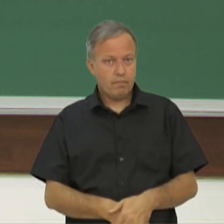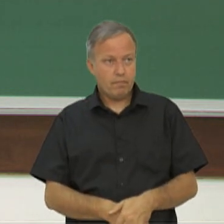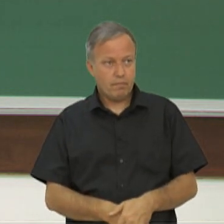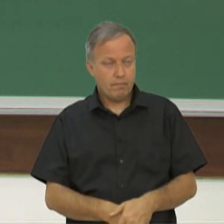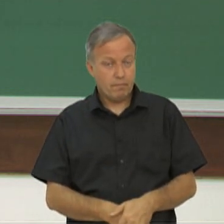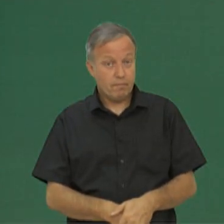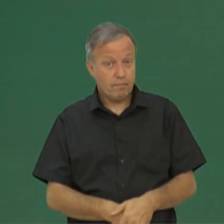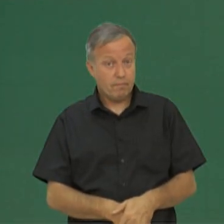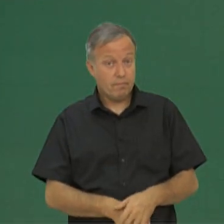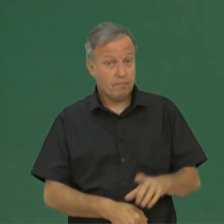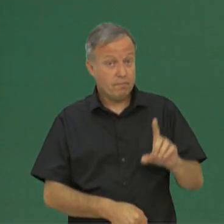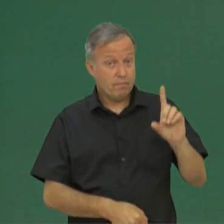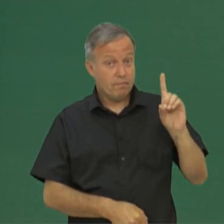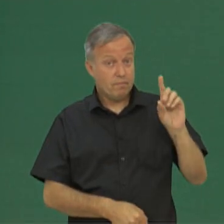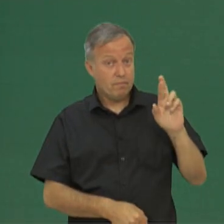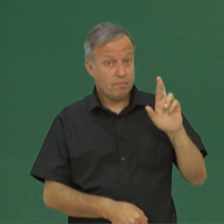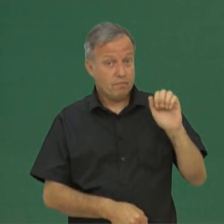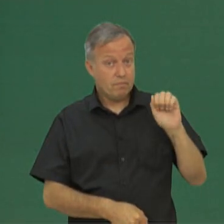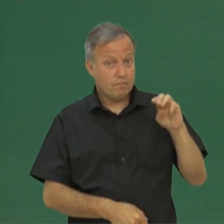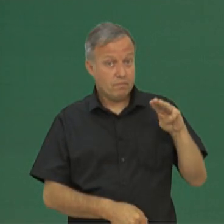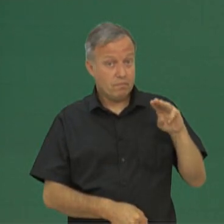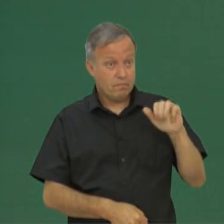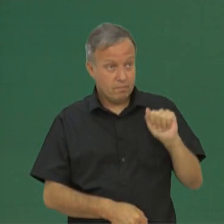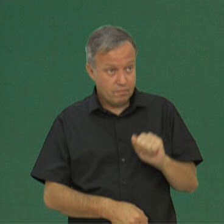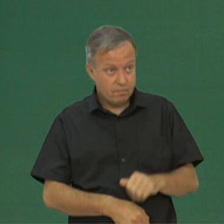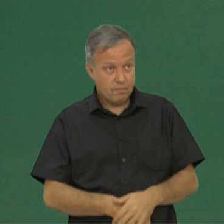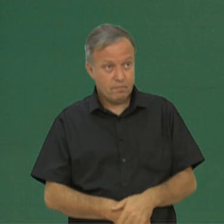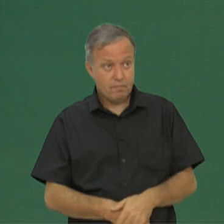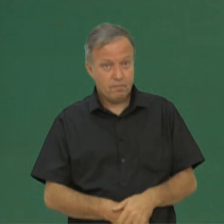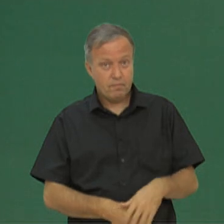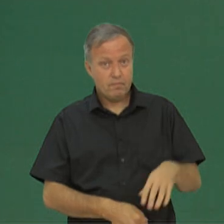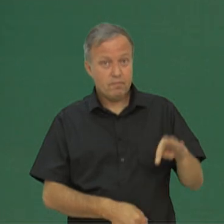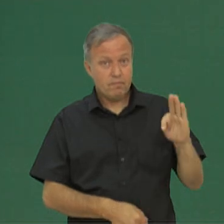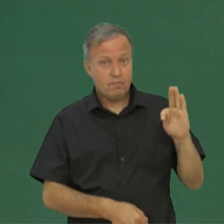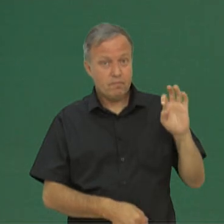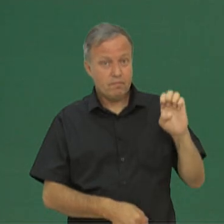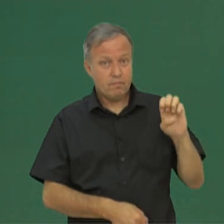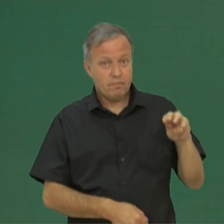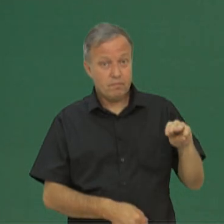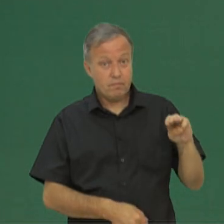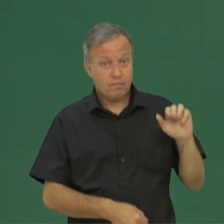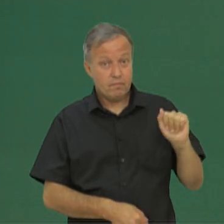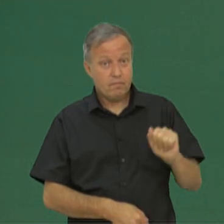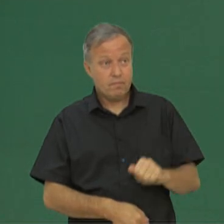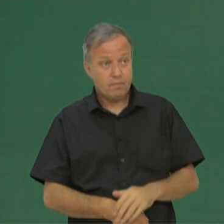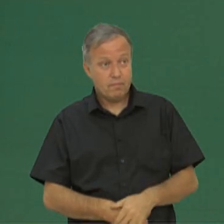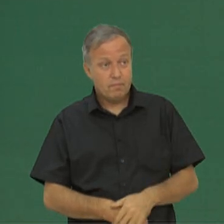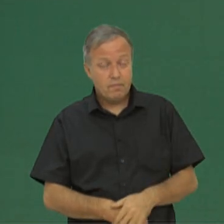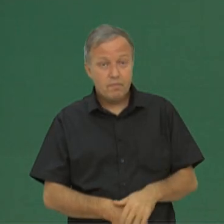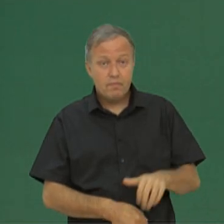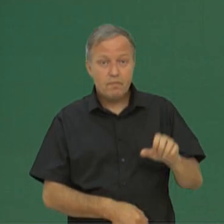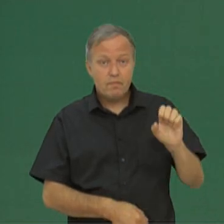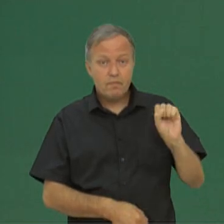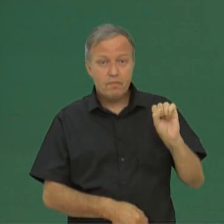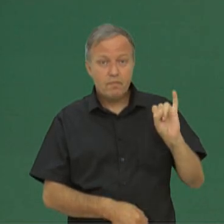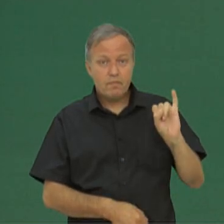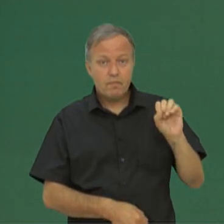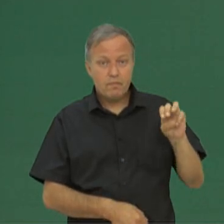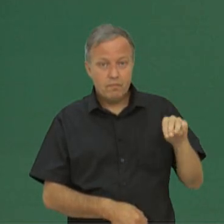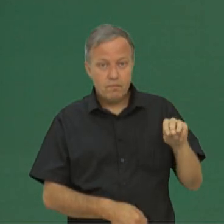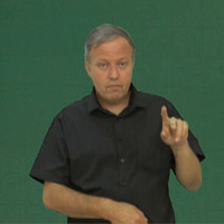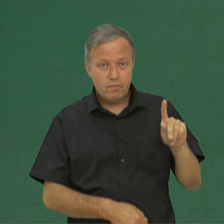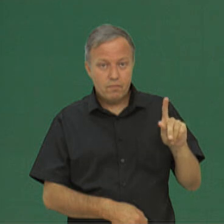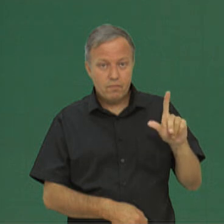A dramaticidade, a temática e a simplicidade, né? Lembram que eu falei para vocês? Incorporou temas, então nós